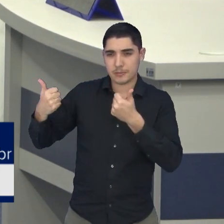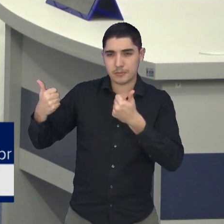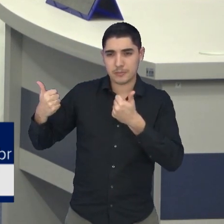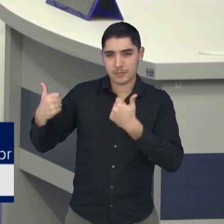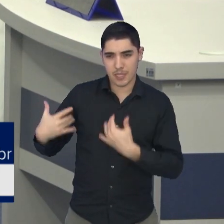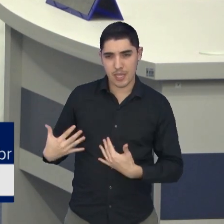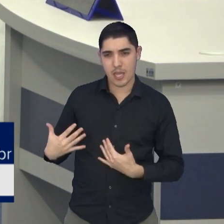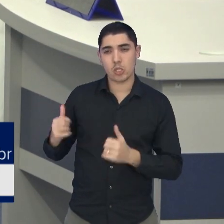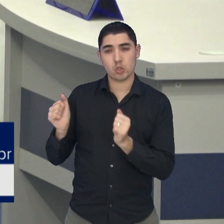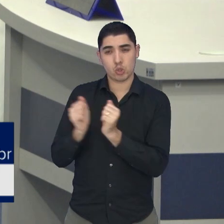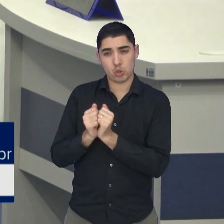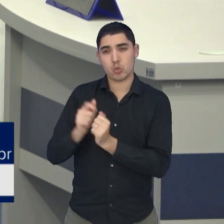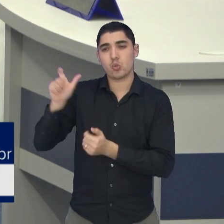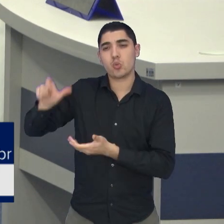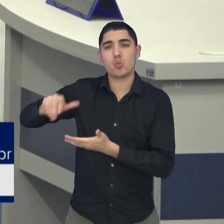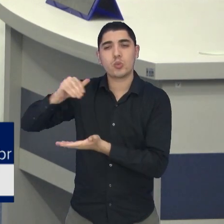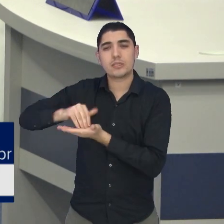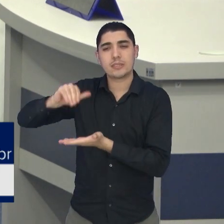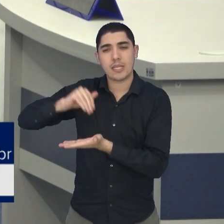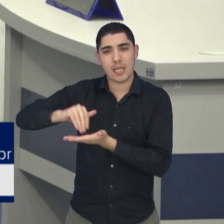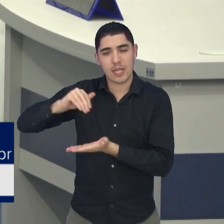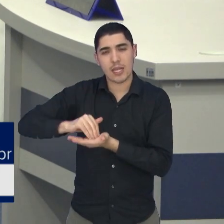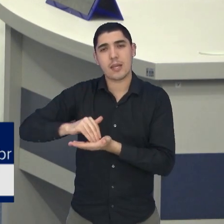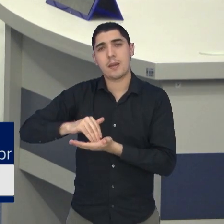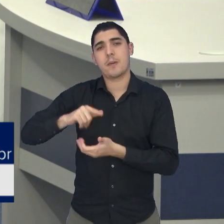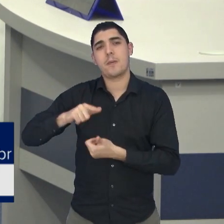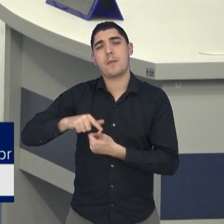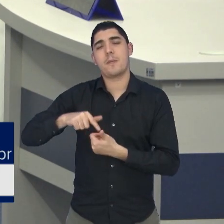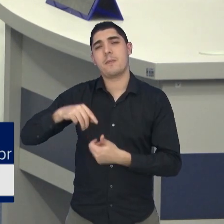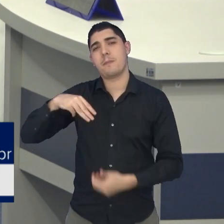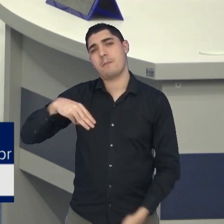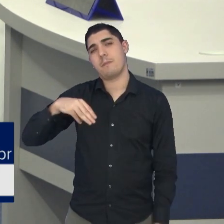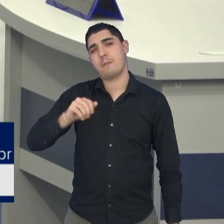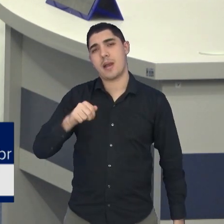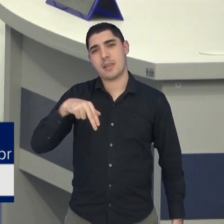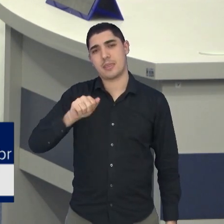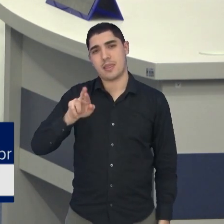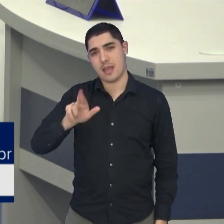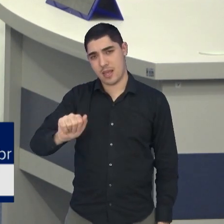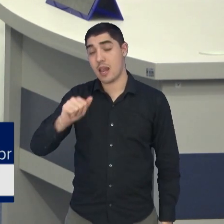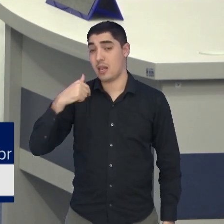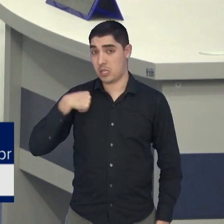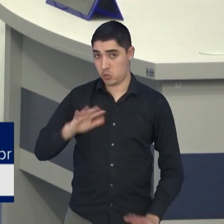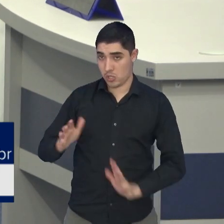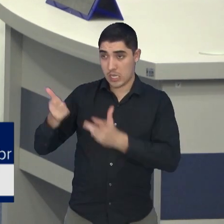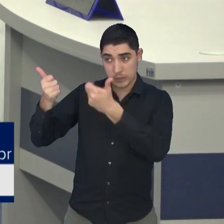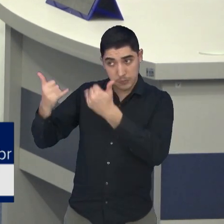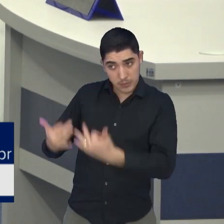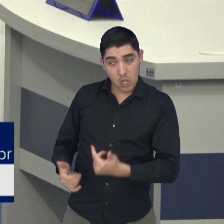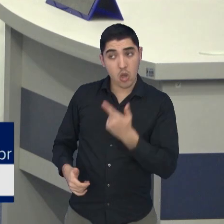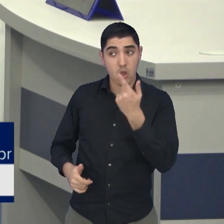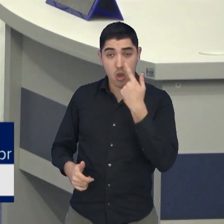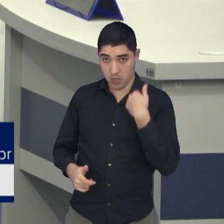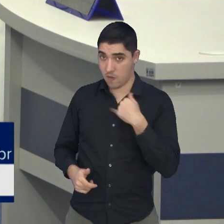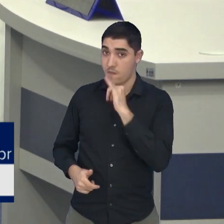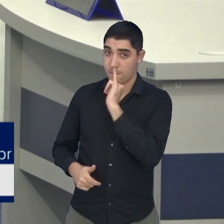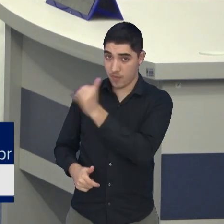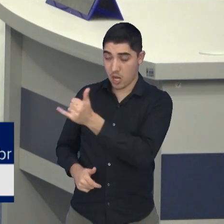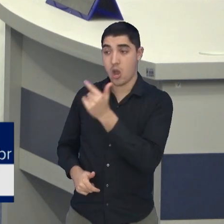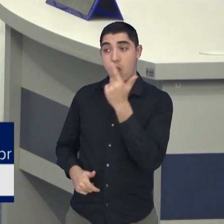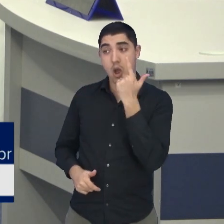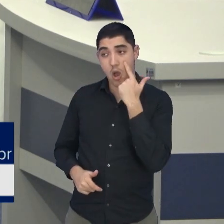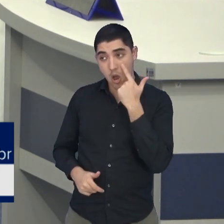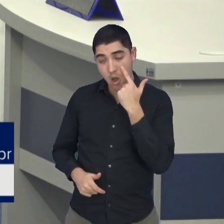pelo secretário de Planejamento, o Manara, eu falei dessa situação. Falei, olha, eu acho